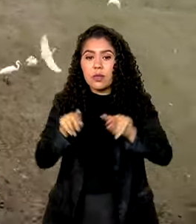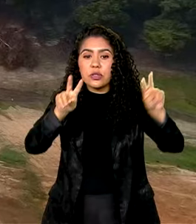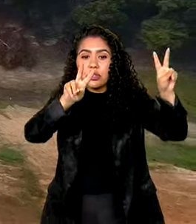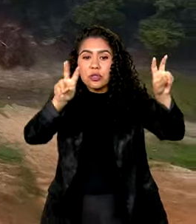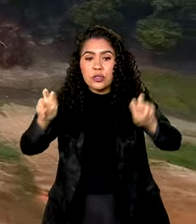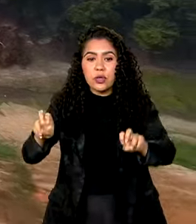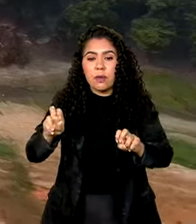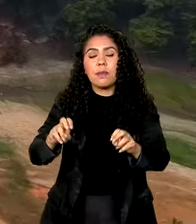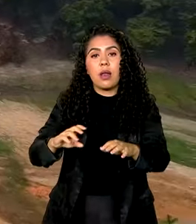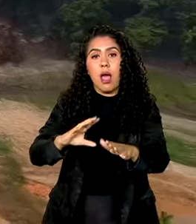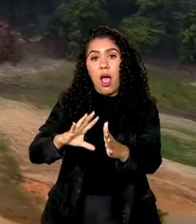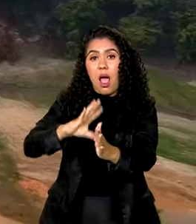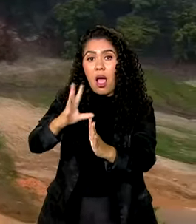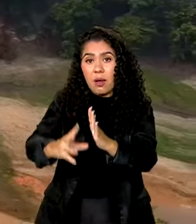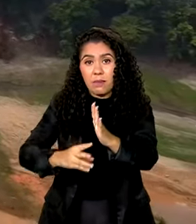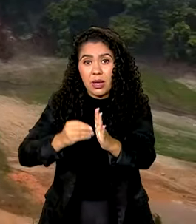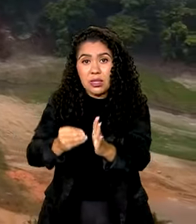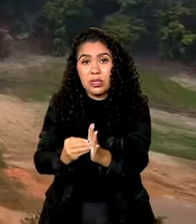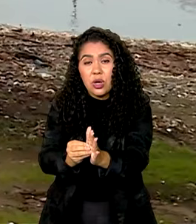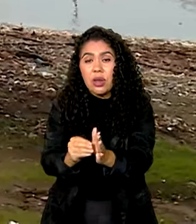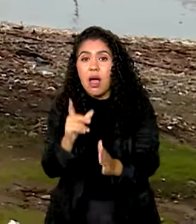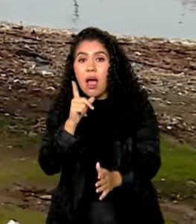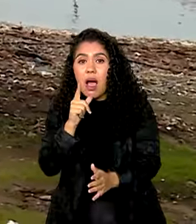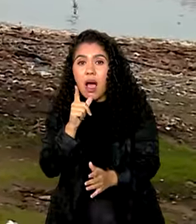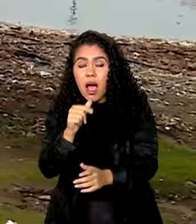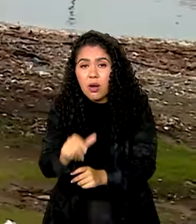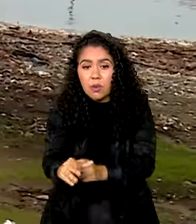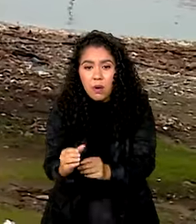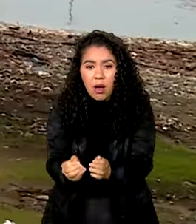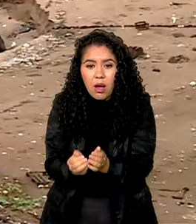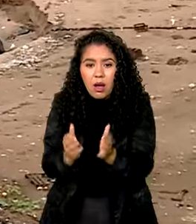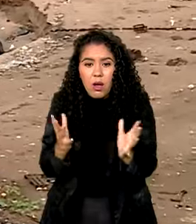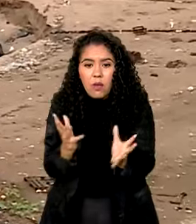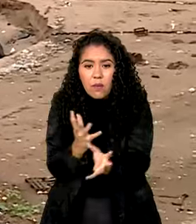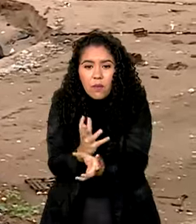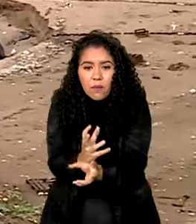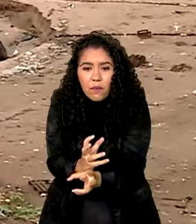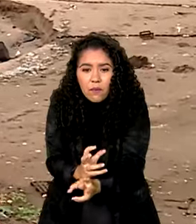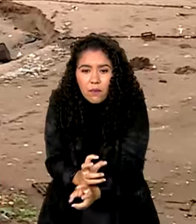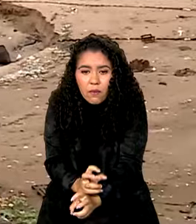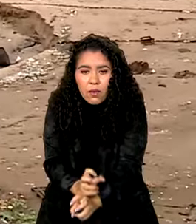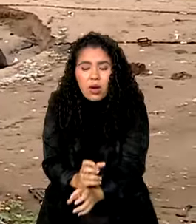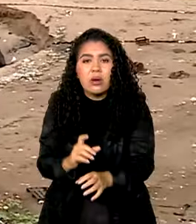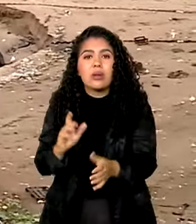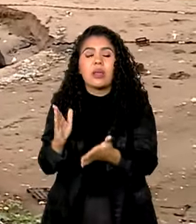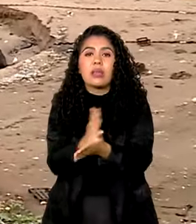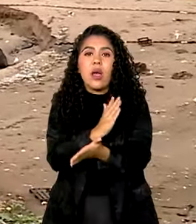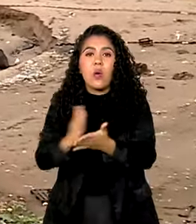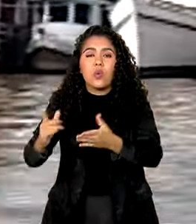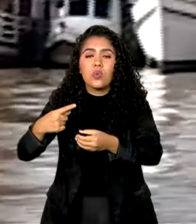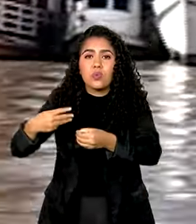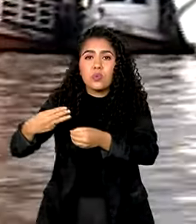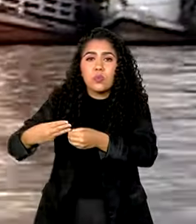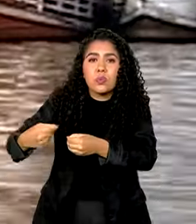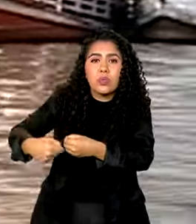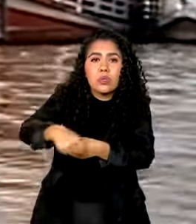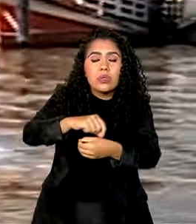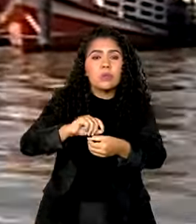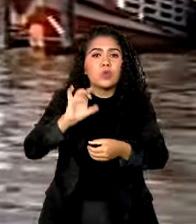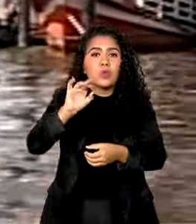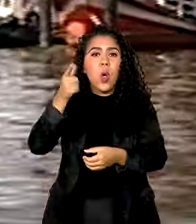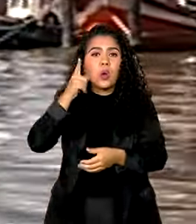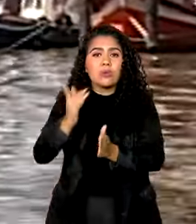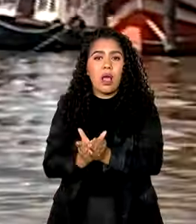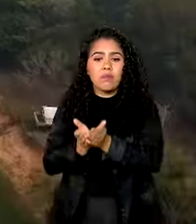Amazônia. Em algumas cidades, só é possível chegar de barco e a seca impede o deslocamento por rios e a